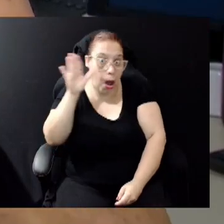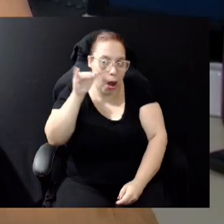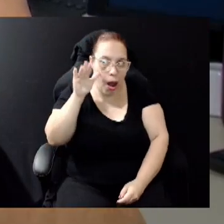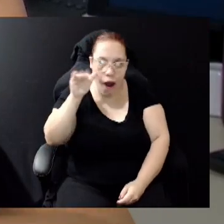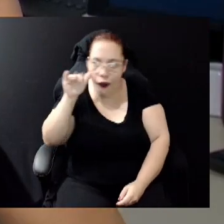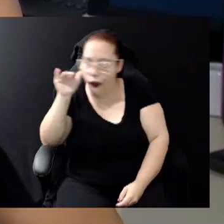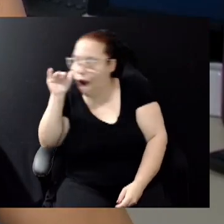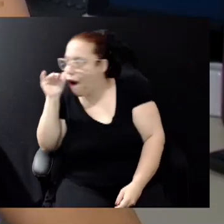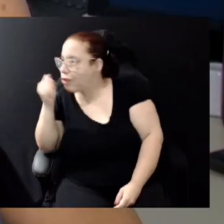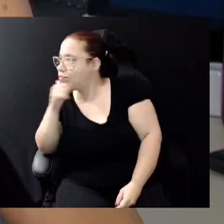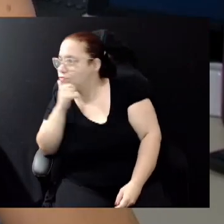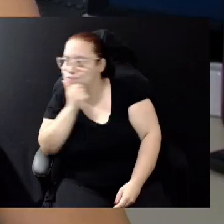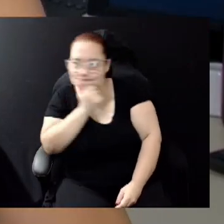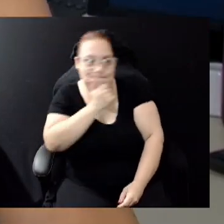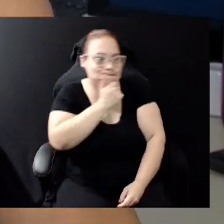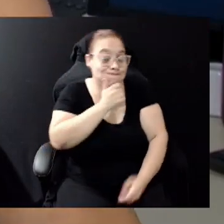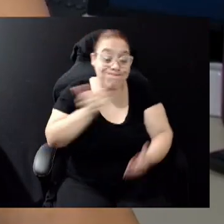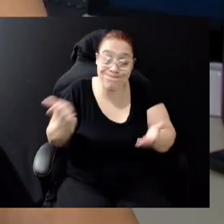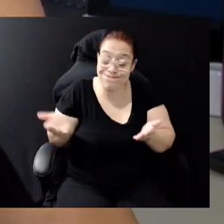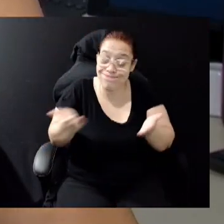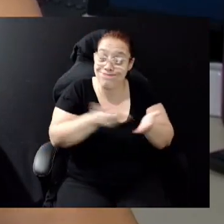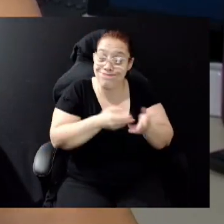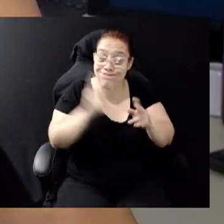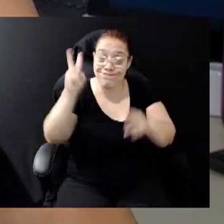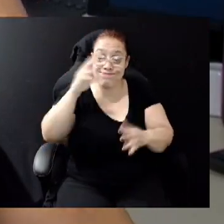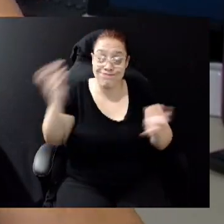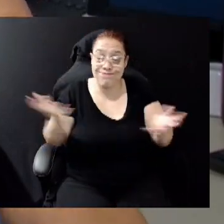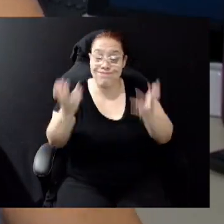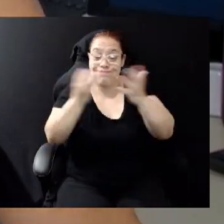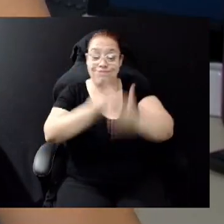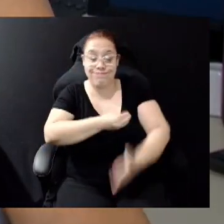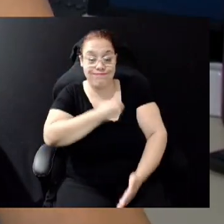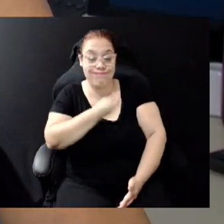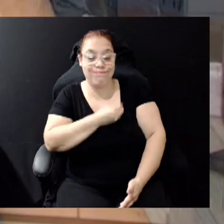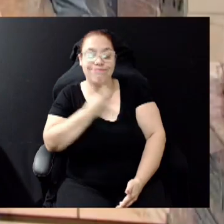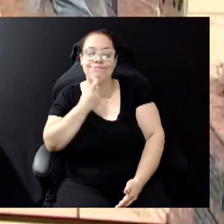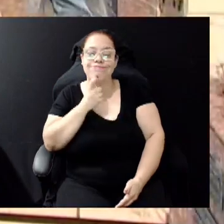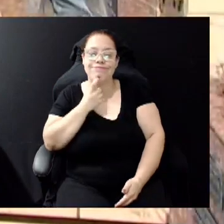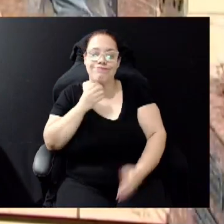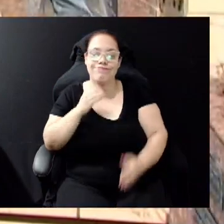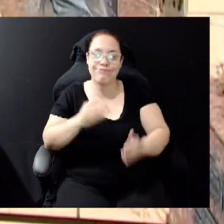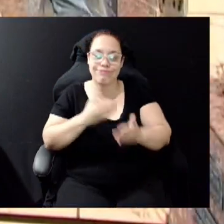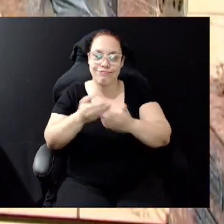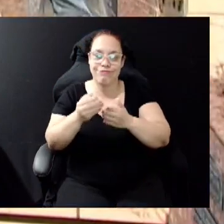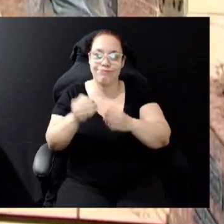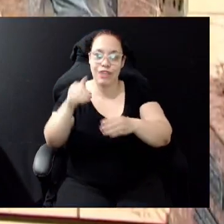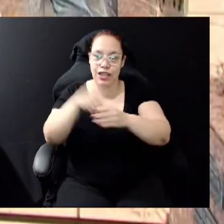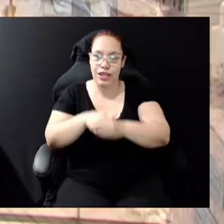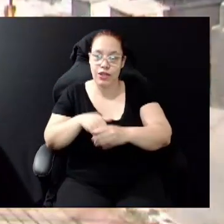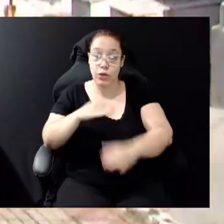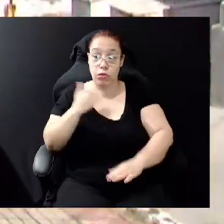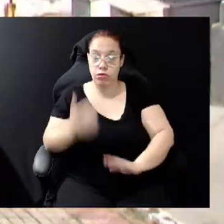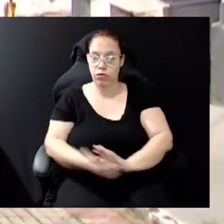quer trazer a história viva de Campinas através dos motos.